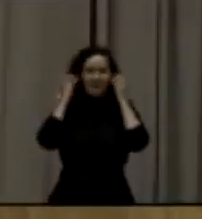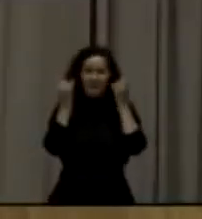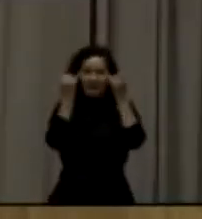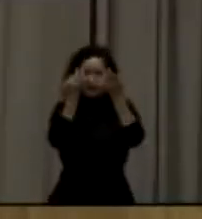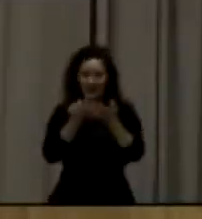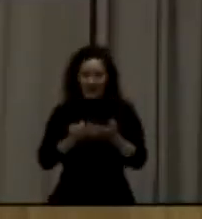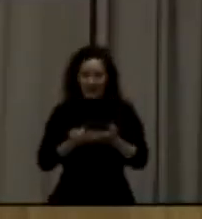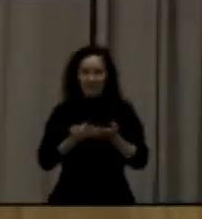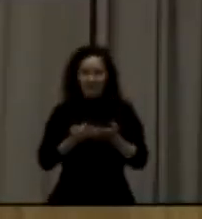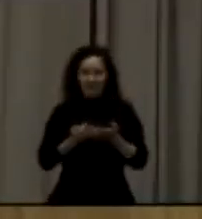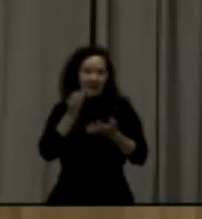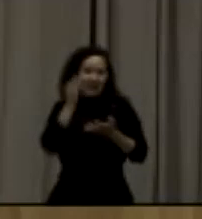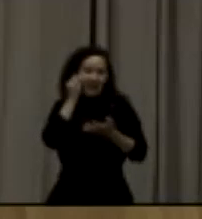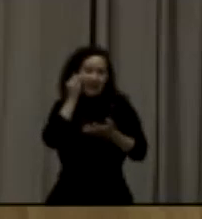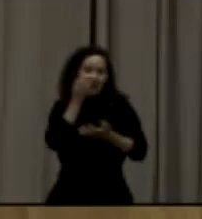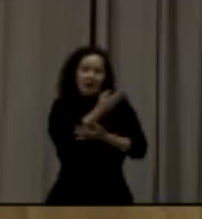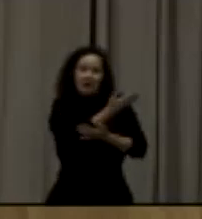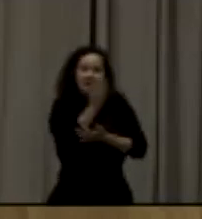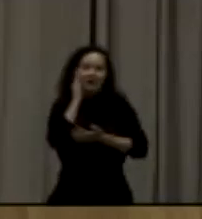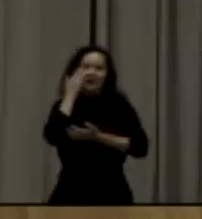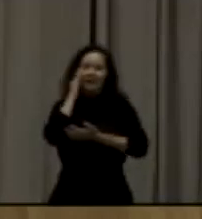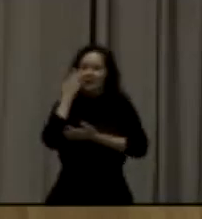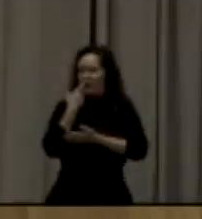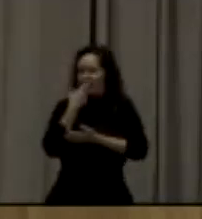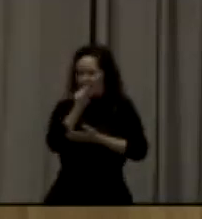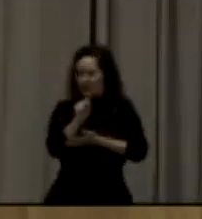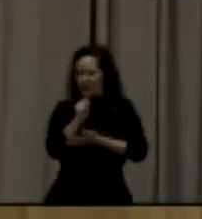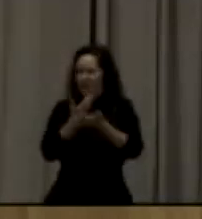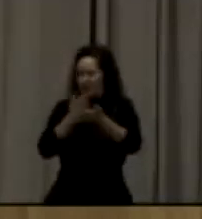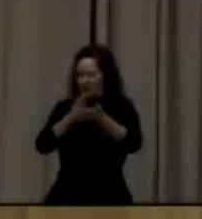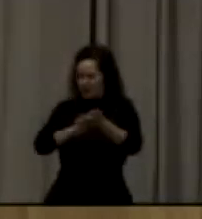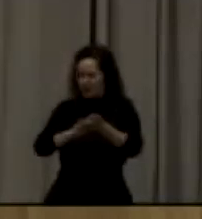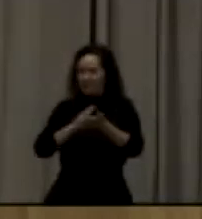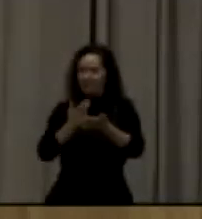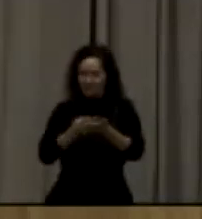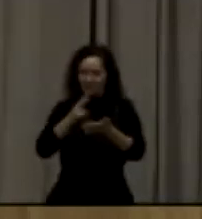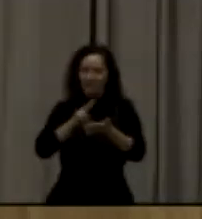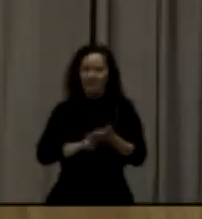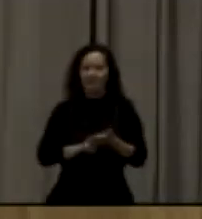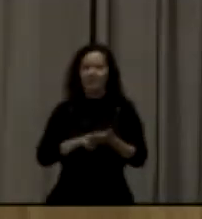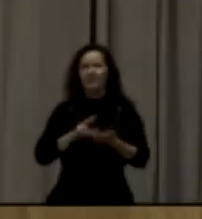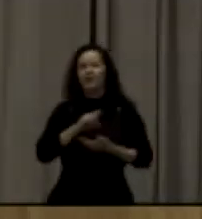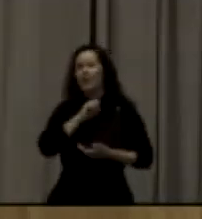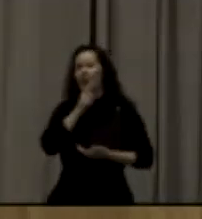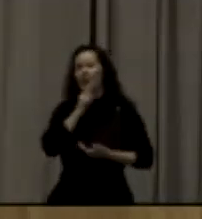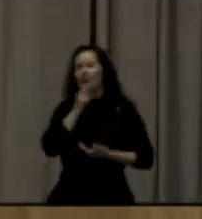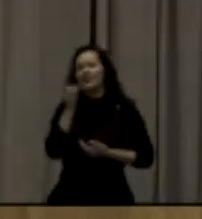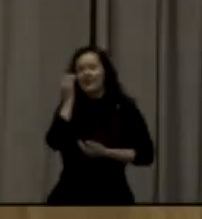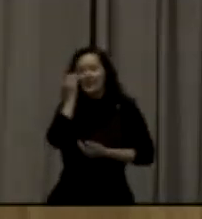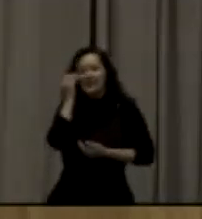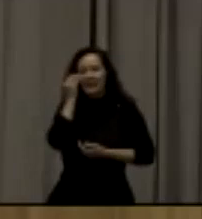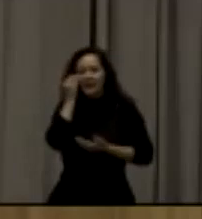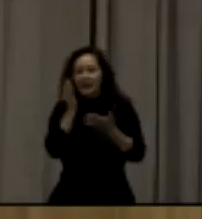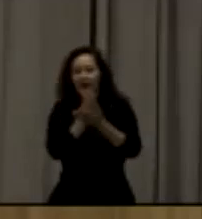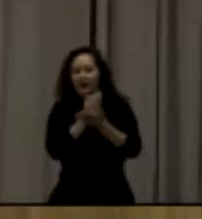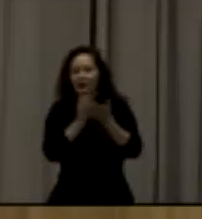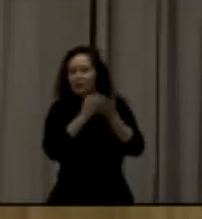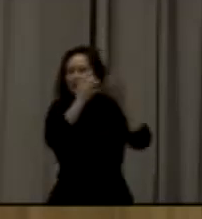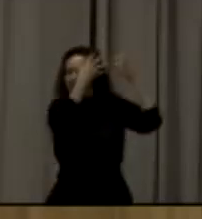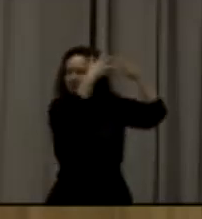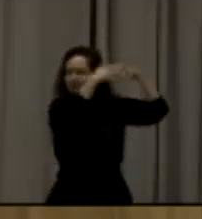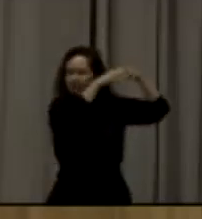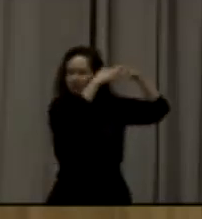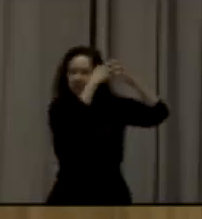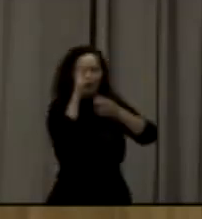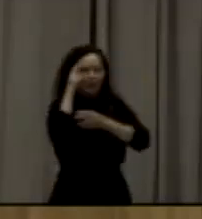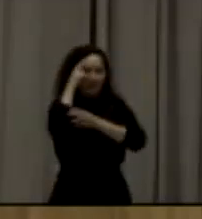esa traducción. entrar na tradução. Yo no resistí Eu la tentación de não hacer resisti à algunas tentação de reflexiones fazer alguma un poquito más macro, reflexão um